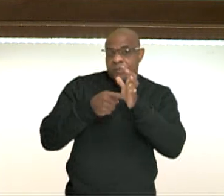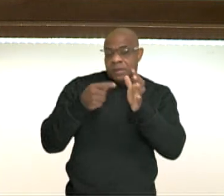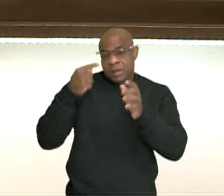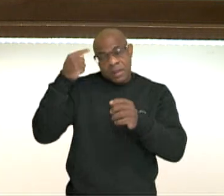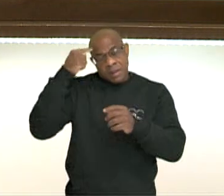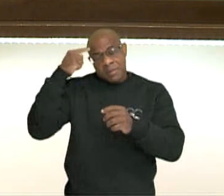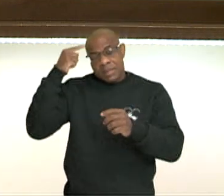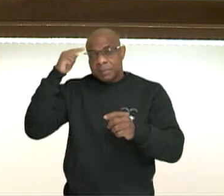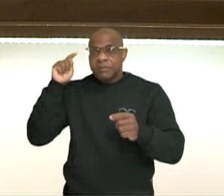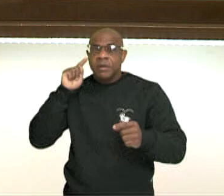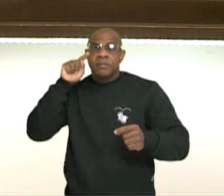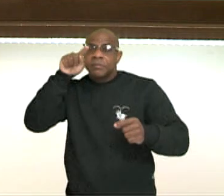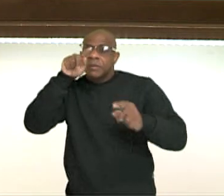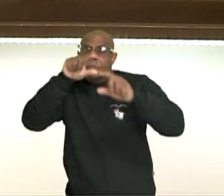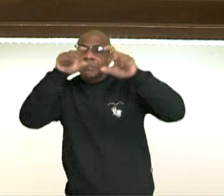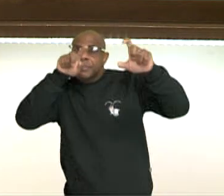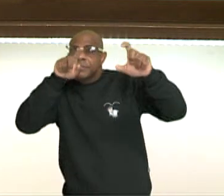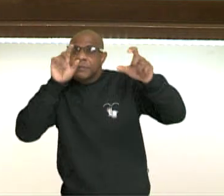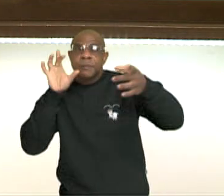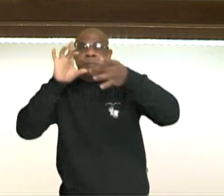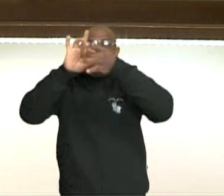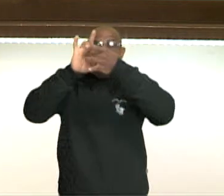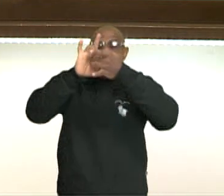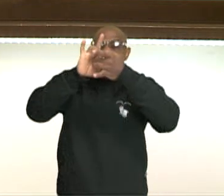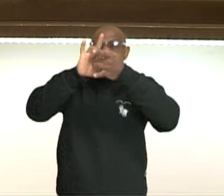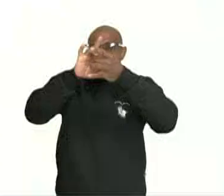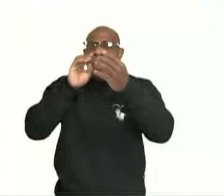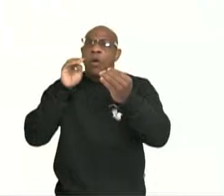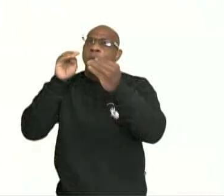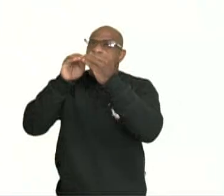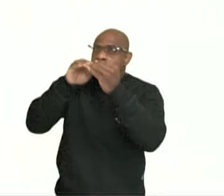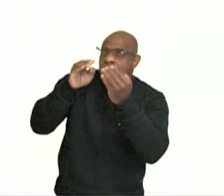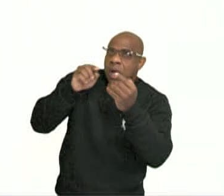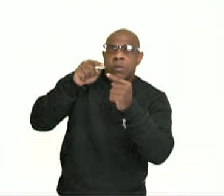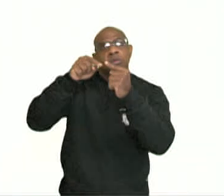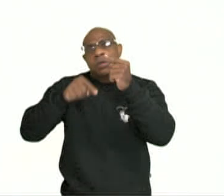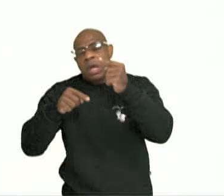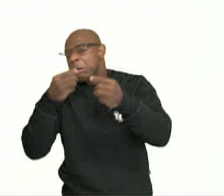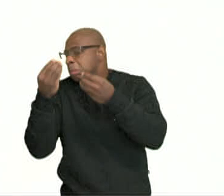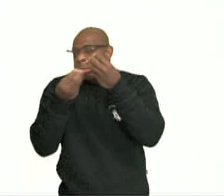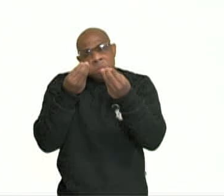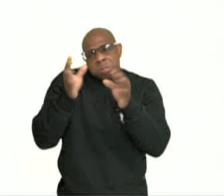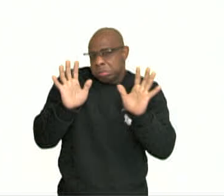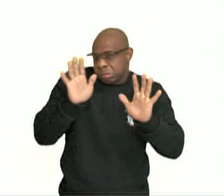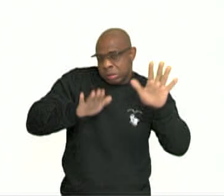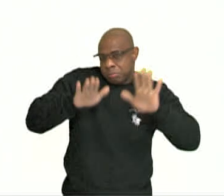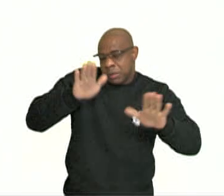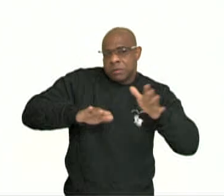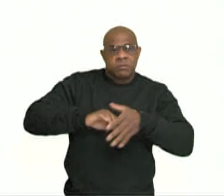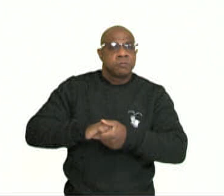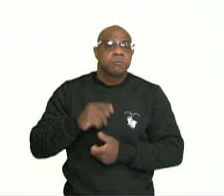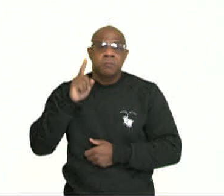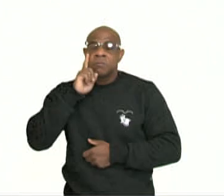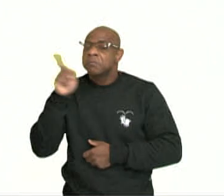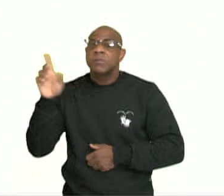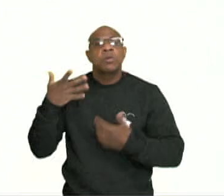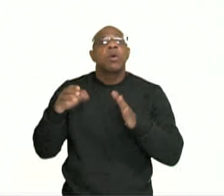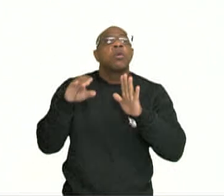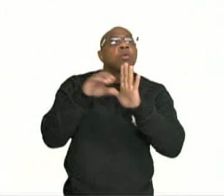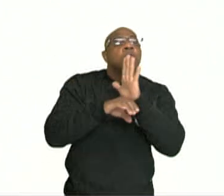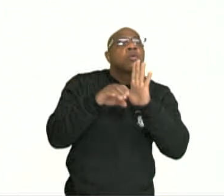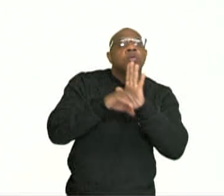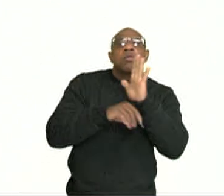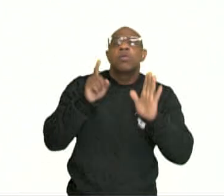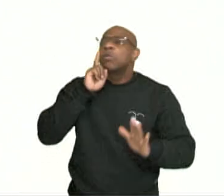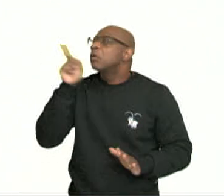pensamento do articulista. No caso aqui, nós temos um argumento de exemplificação. Qual é o conceito desse